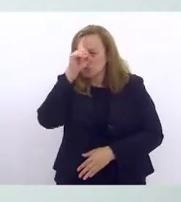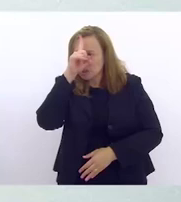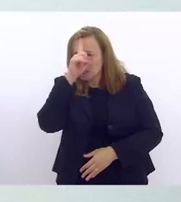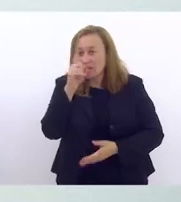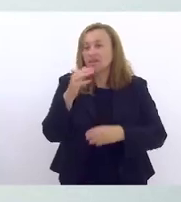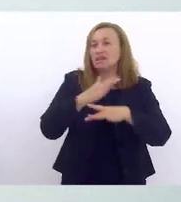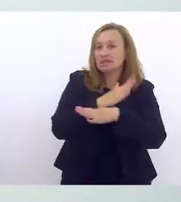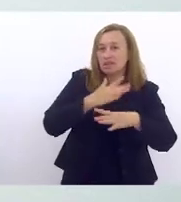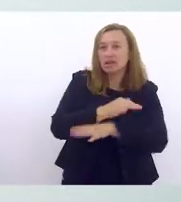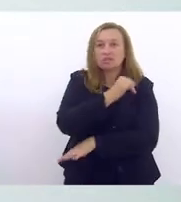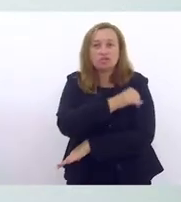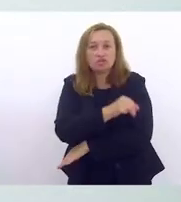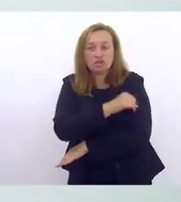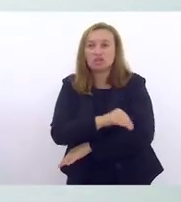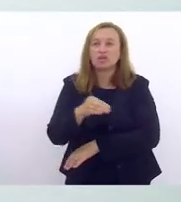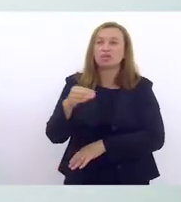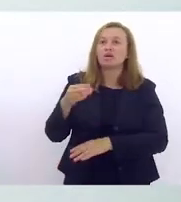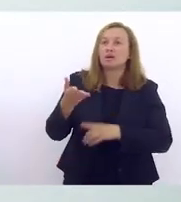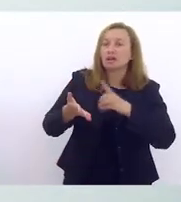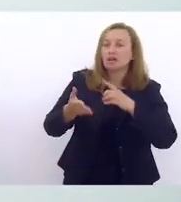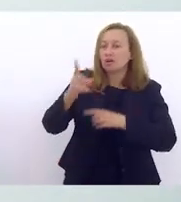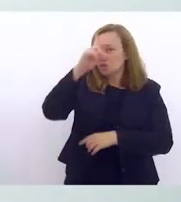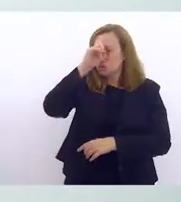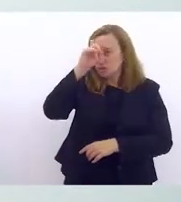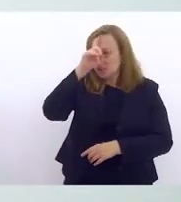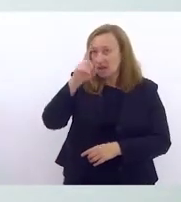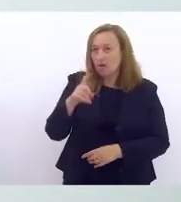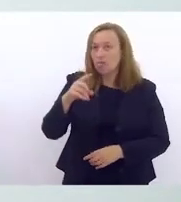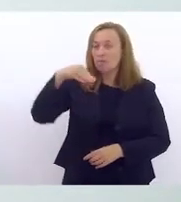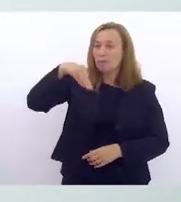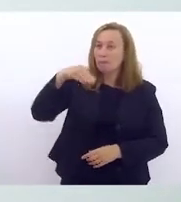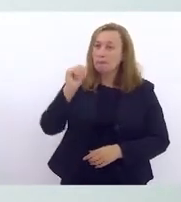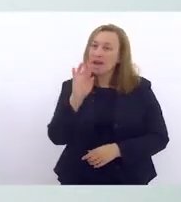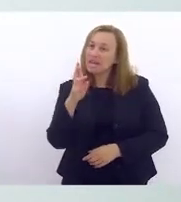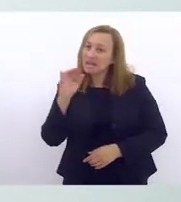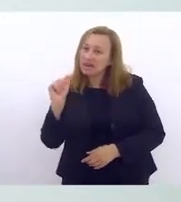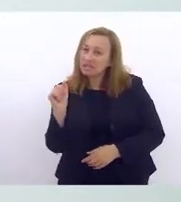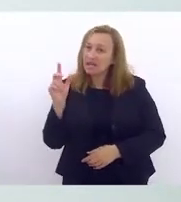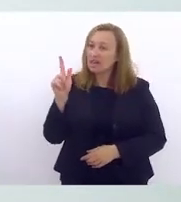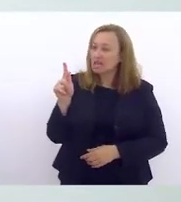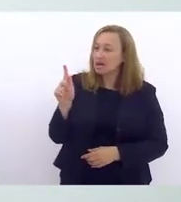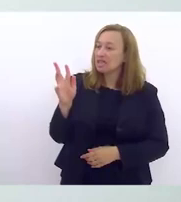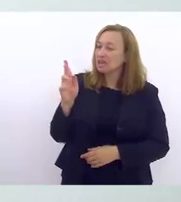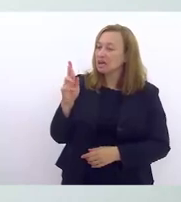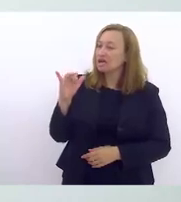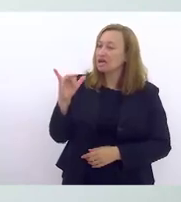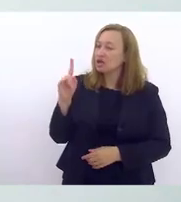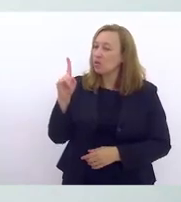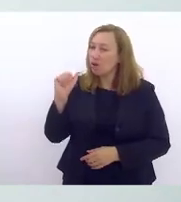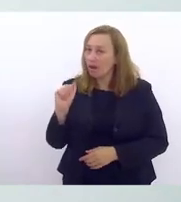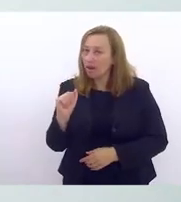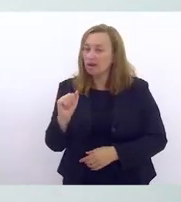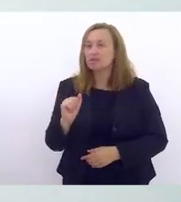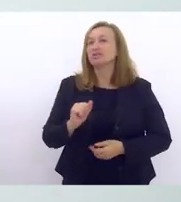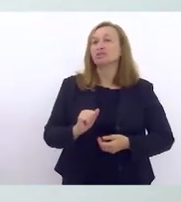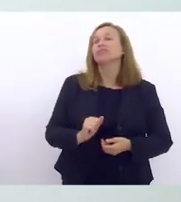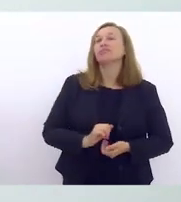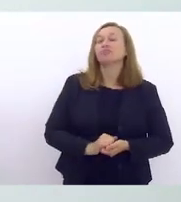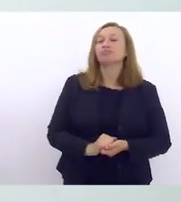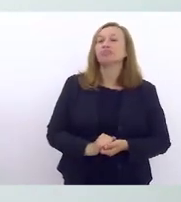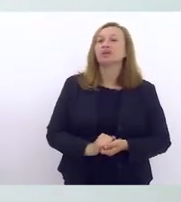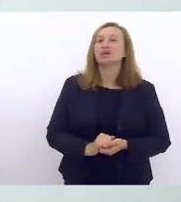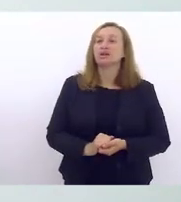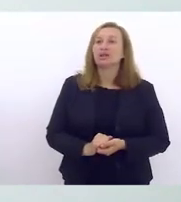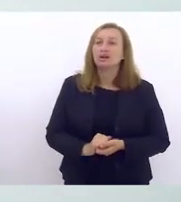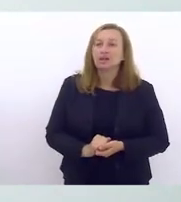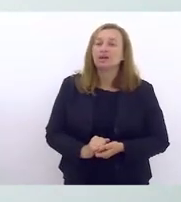Janeiro, chamada Maternidade Mariana Crioula, maternidade do Hospital Municipal Ronaldo Gazola, maternidade